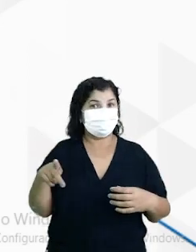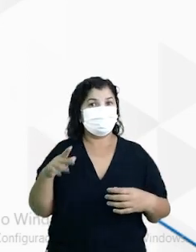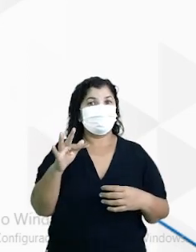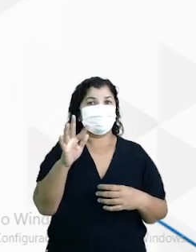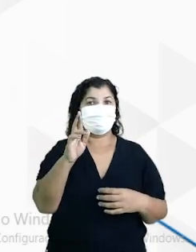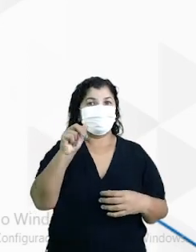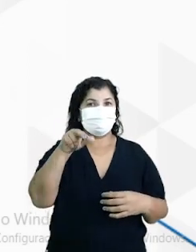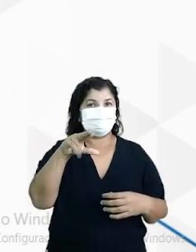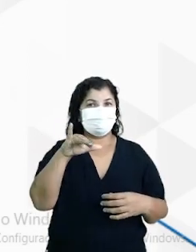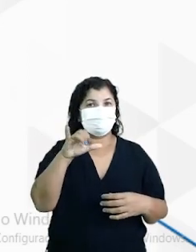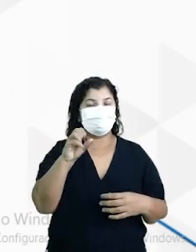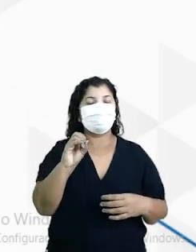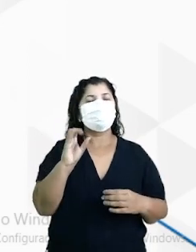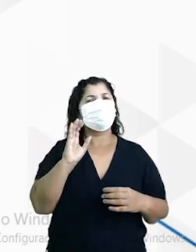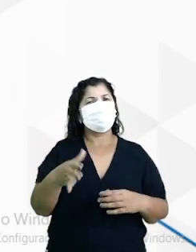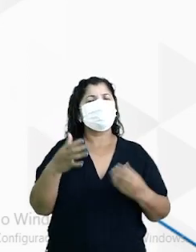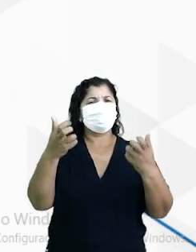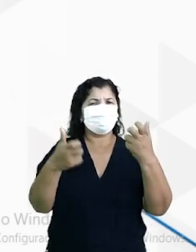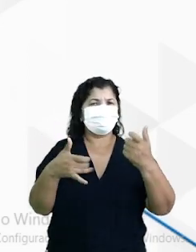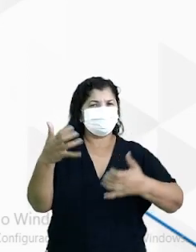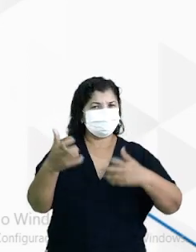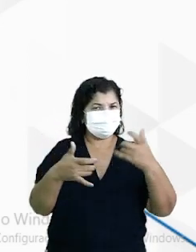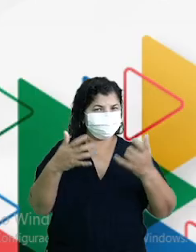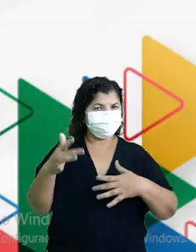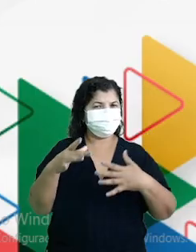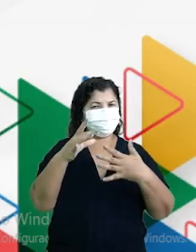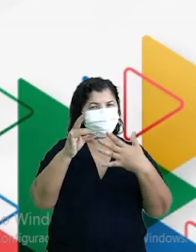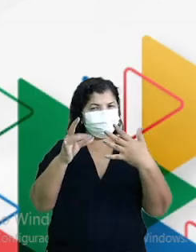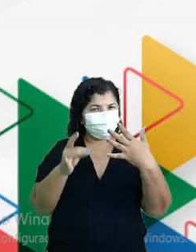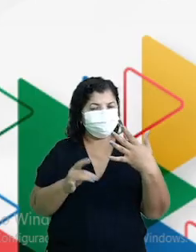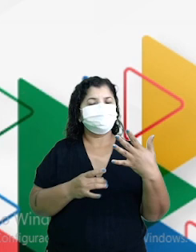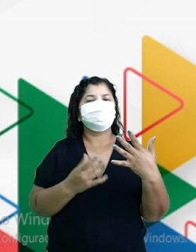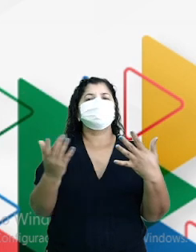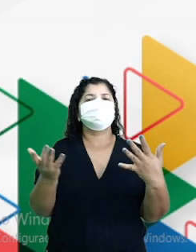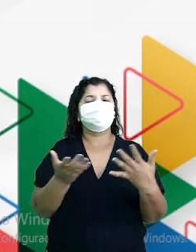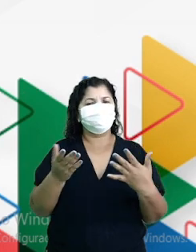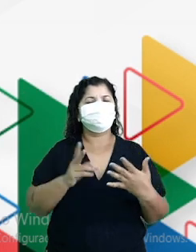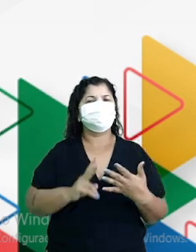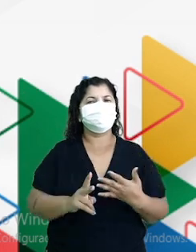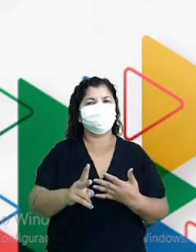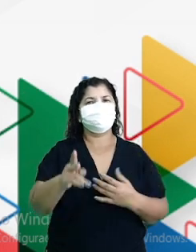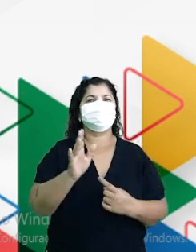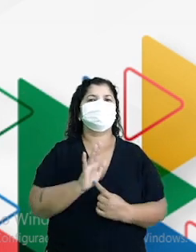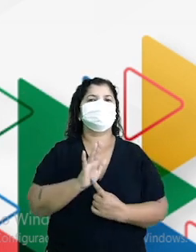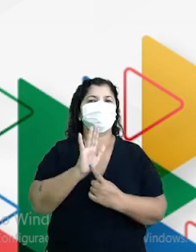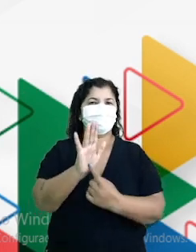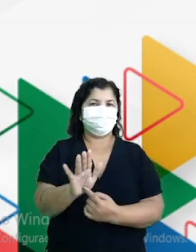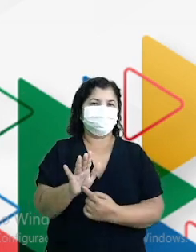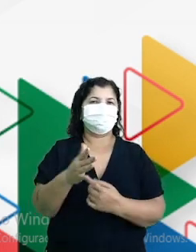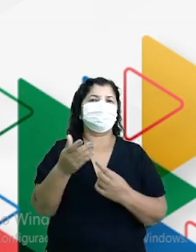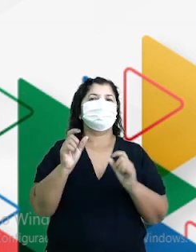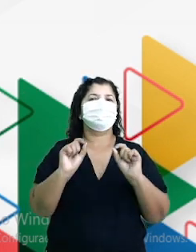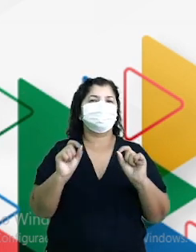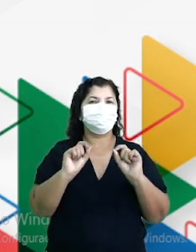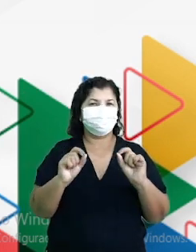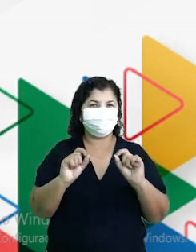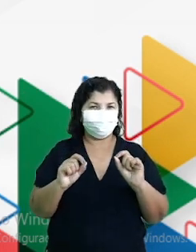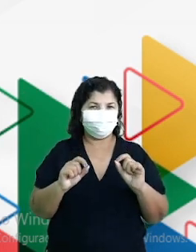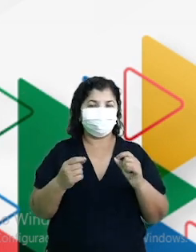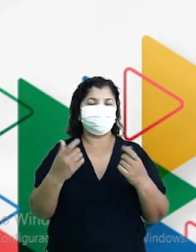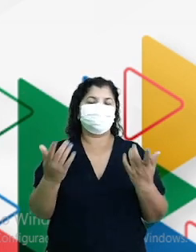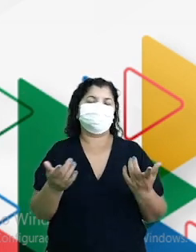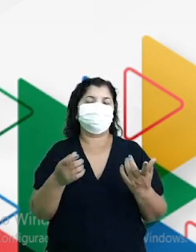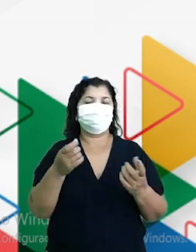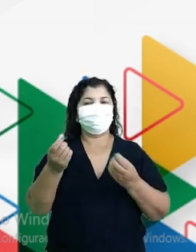mais detalhes a esse respeito e a gente vai seguir. A gente vai seguir usando as reações de óxido-redução para tratar de coisas do